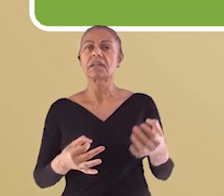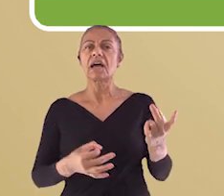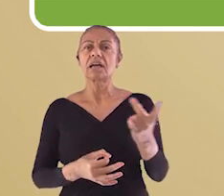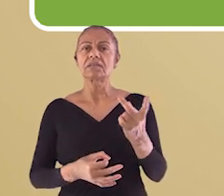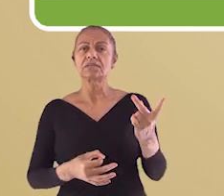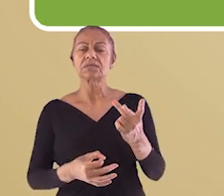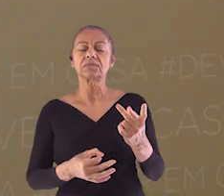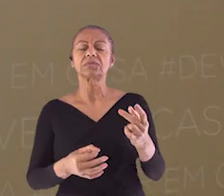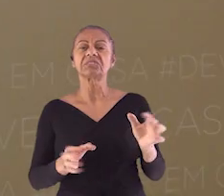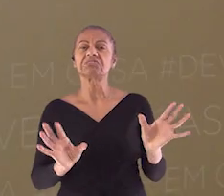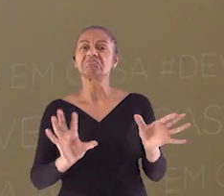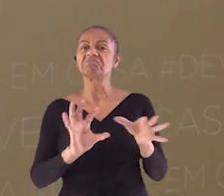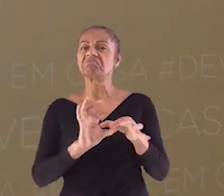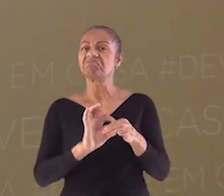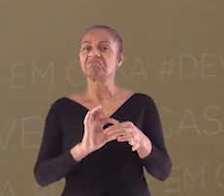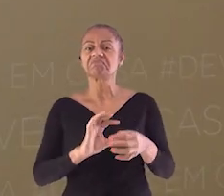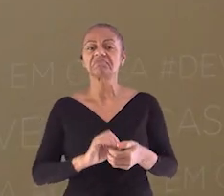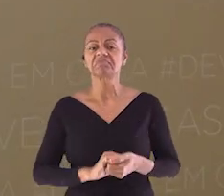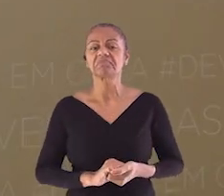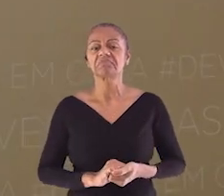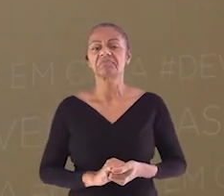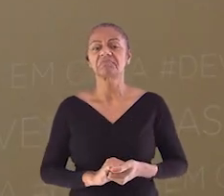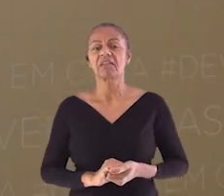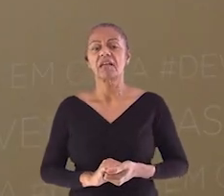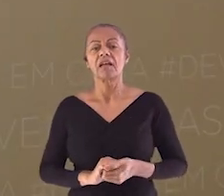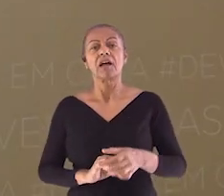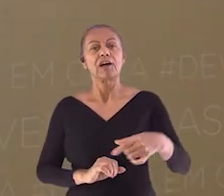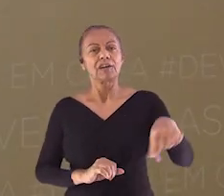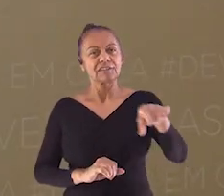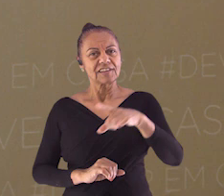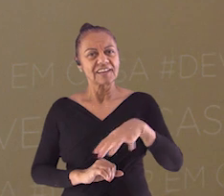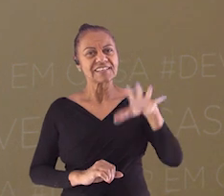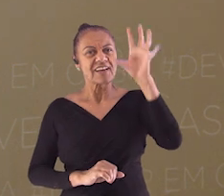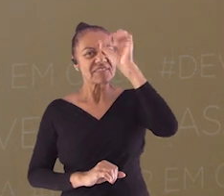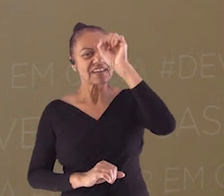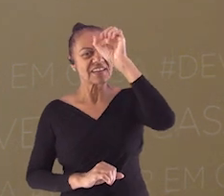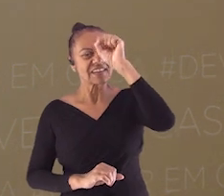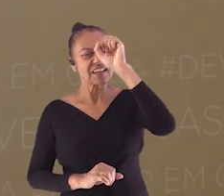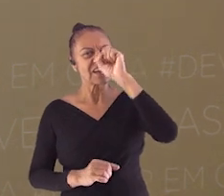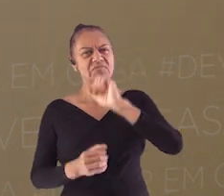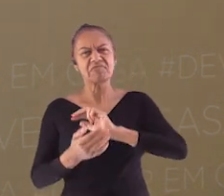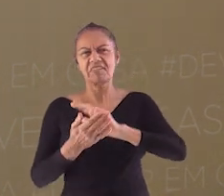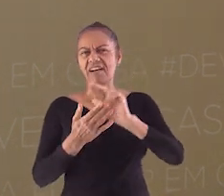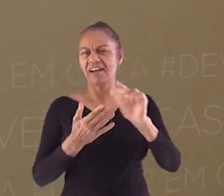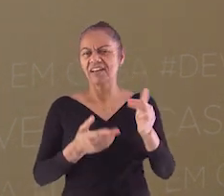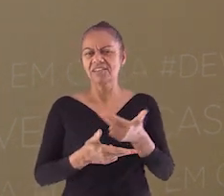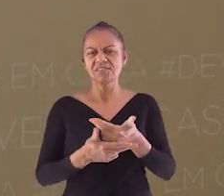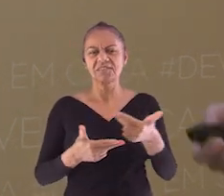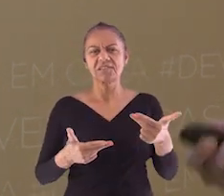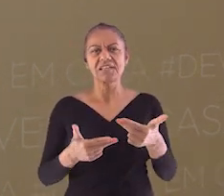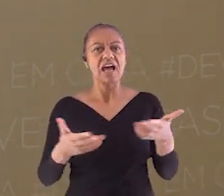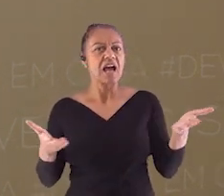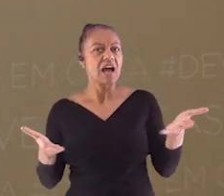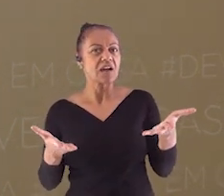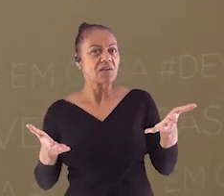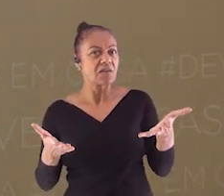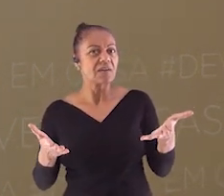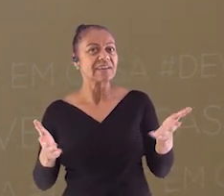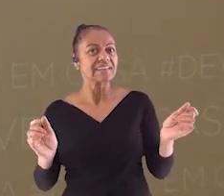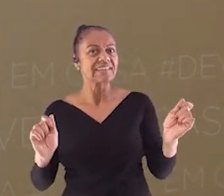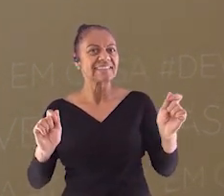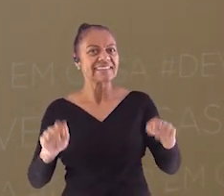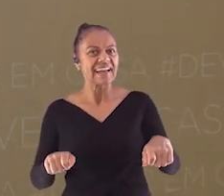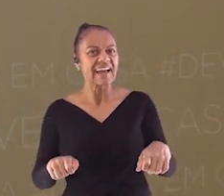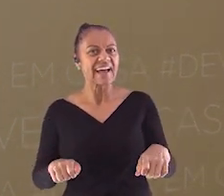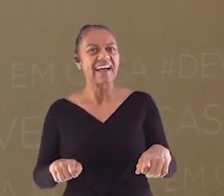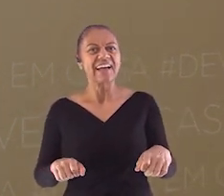duas coisas. Aprendemos muita coisa, agora que tal colocar o nosso conhecimento em prática? Bora comigo para o